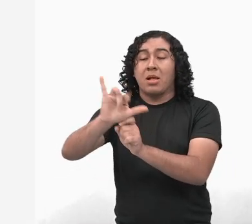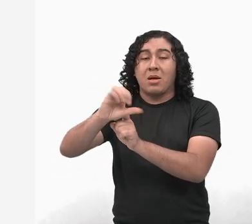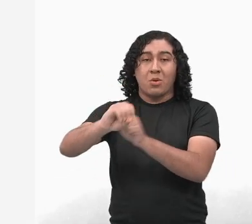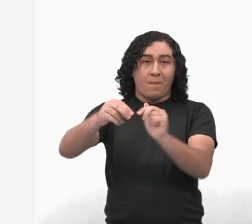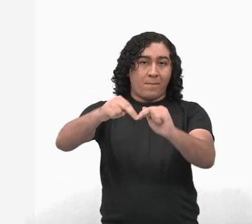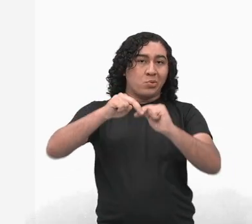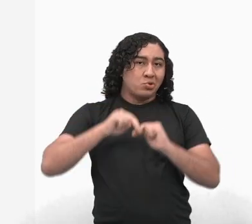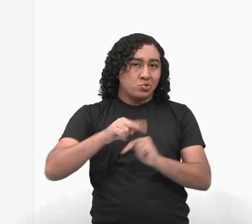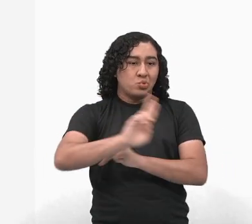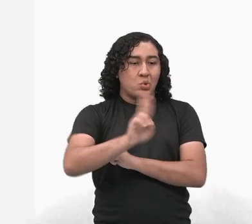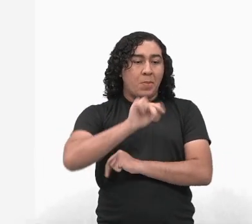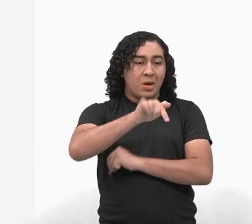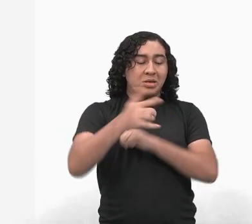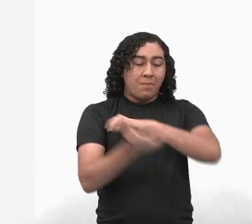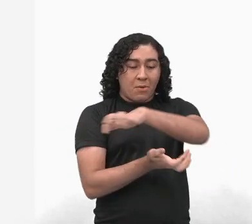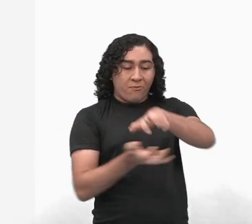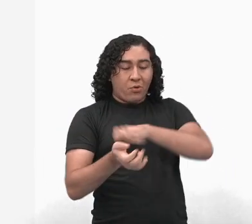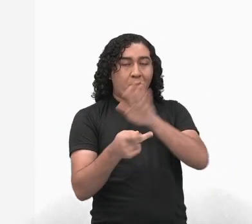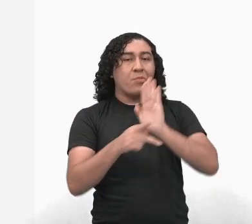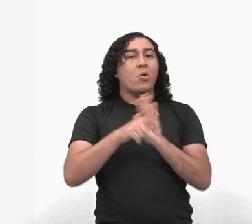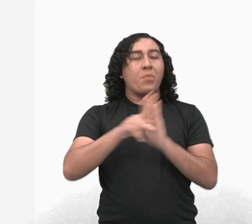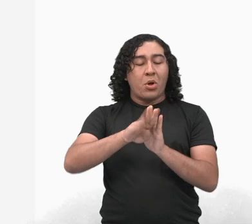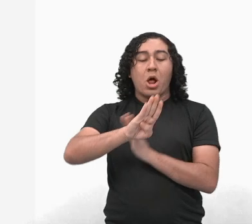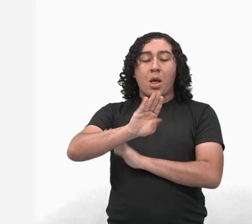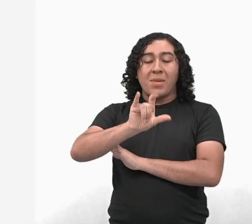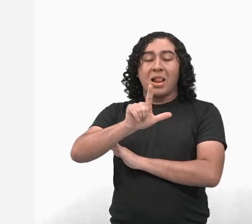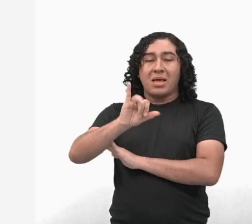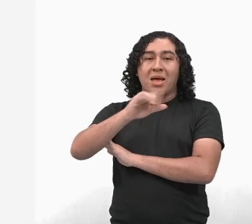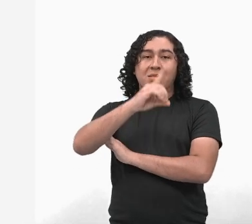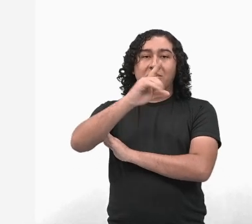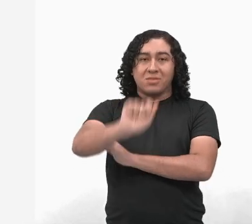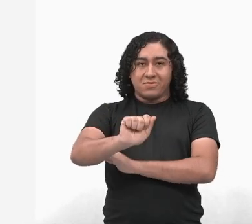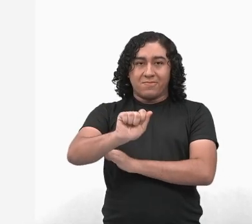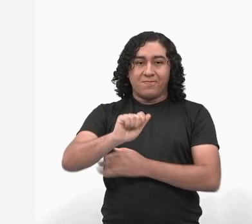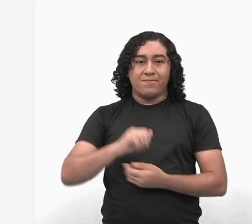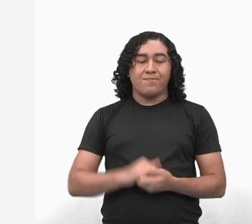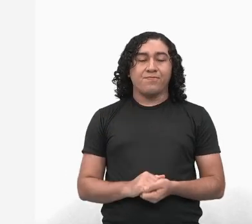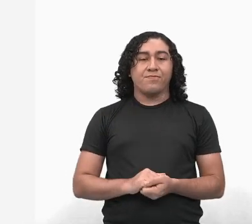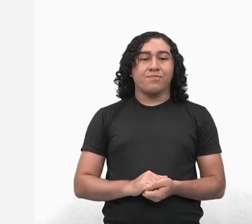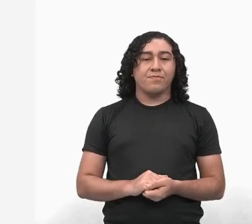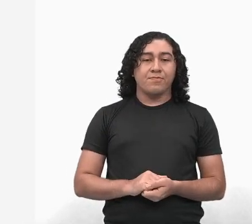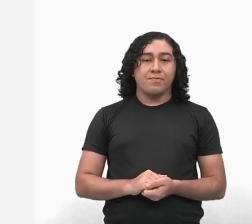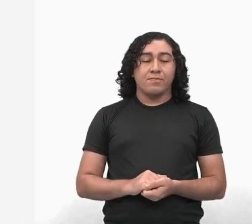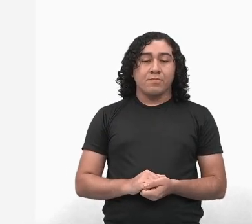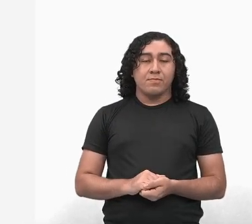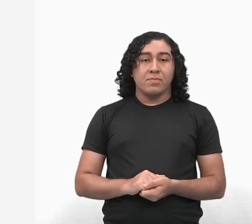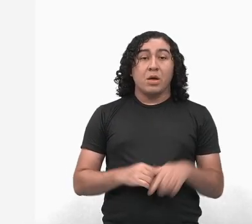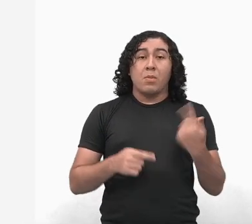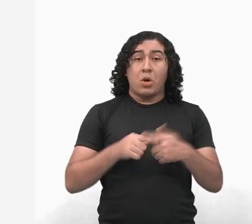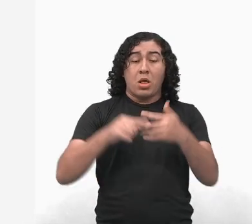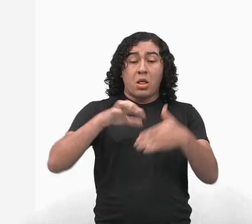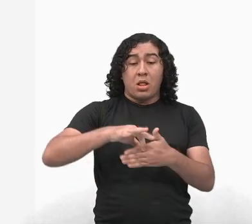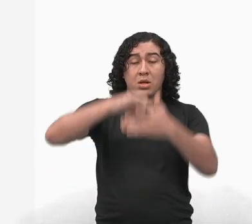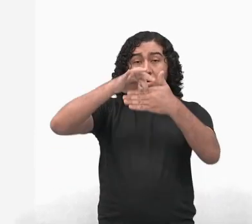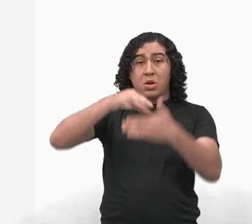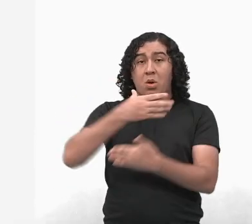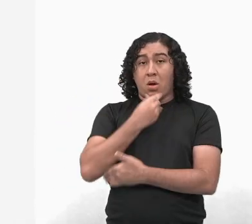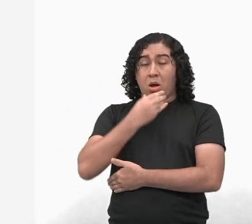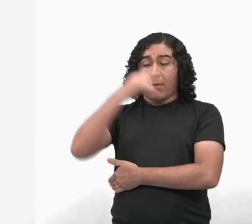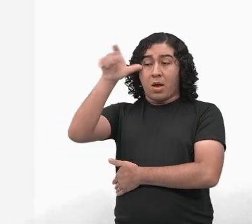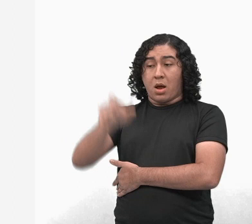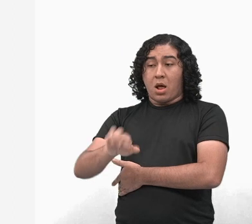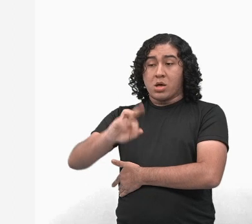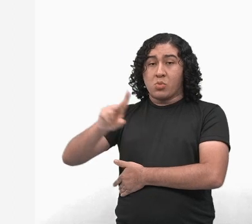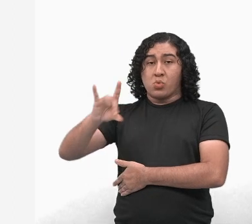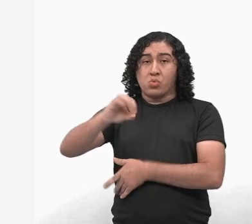revolta ficou conhecido como o nome de Balaiada. Por quê, gente? Porque um dos seus principais líderes, o Raimundo Gomes, também o